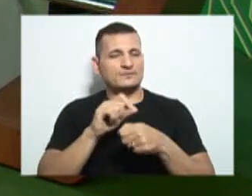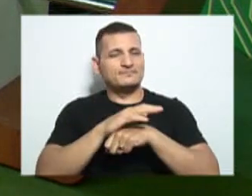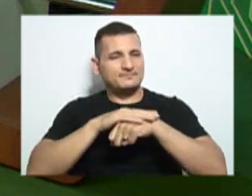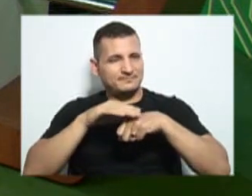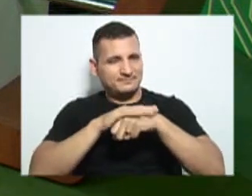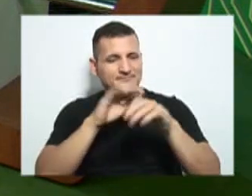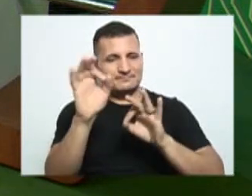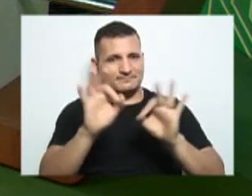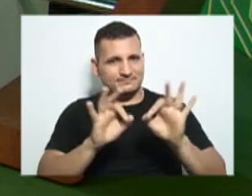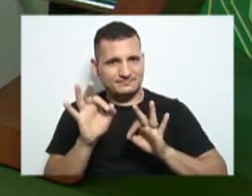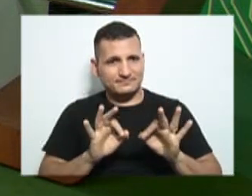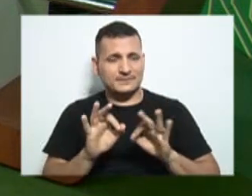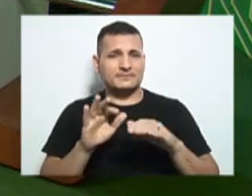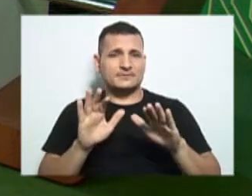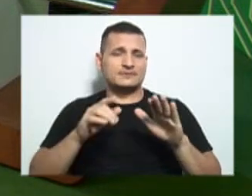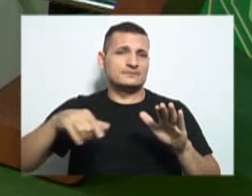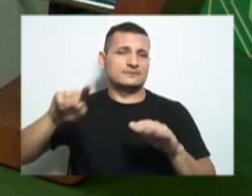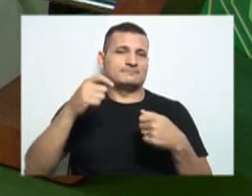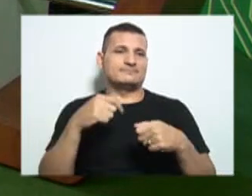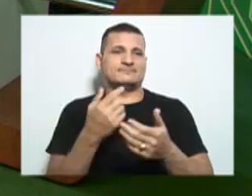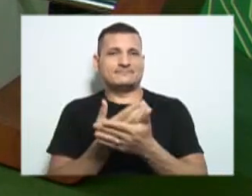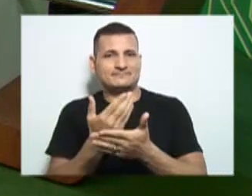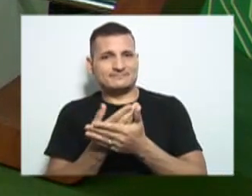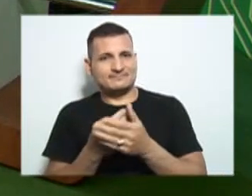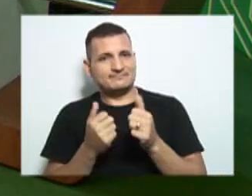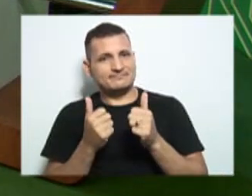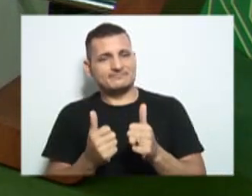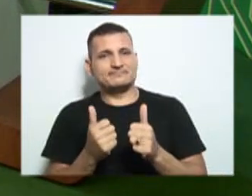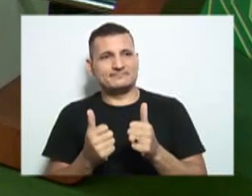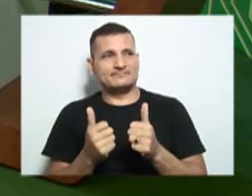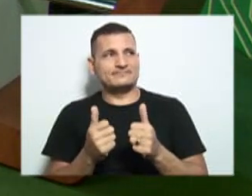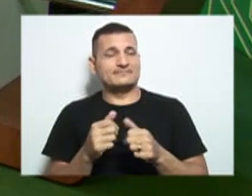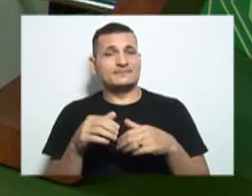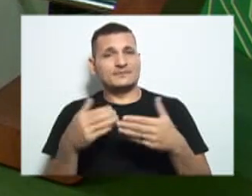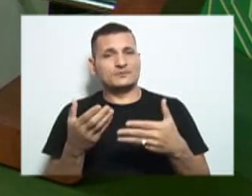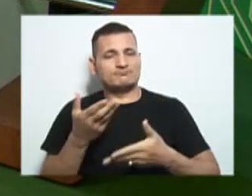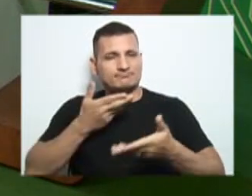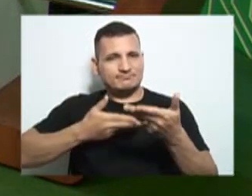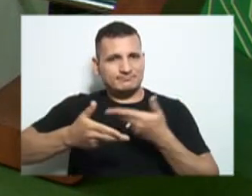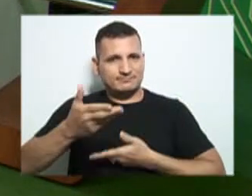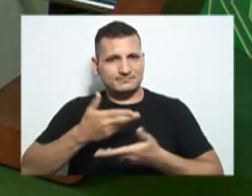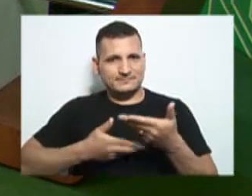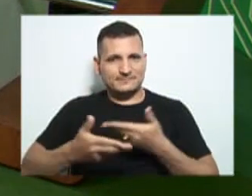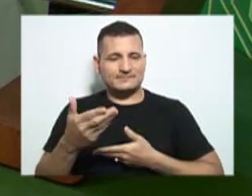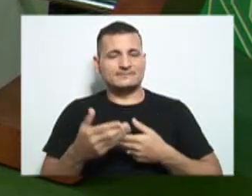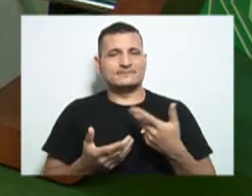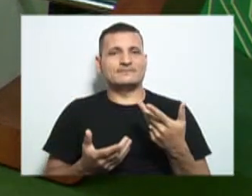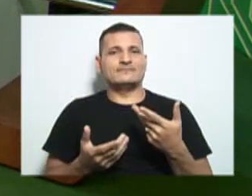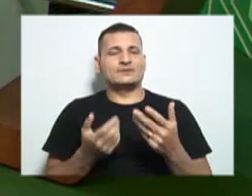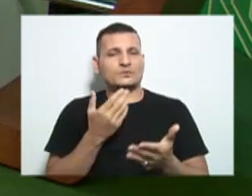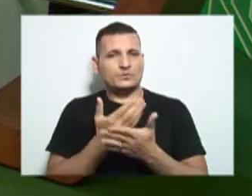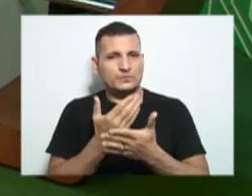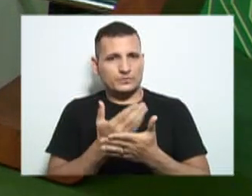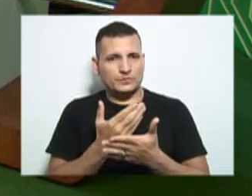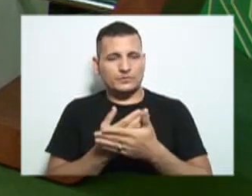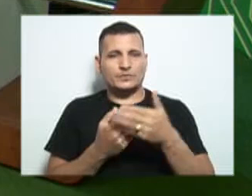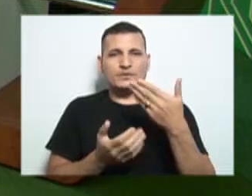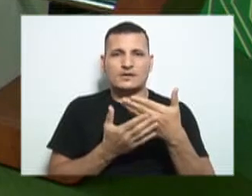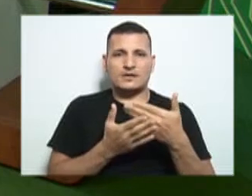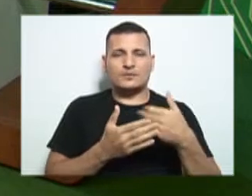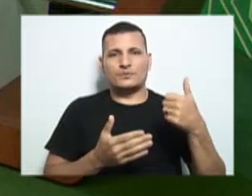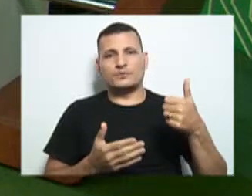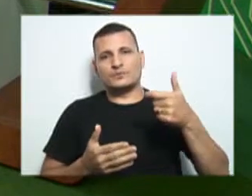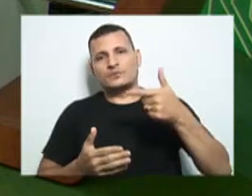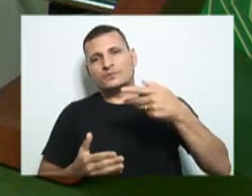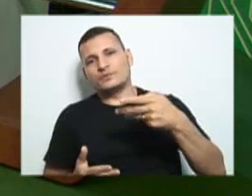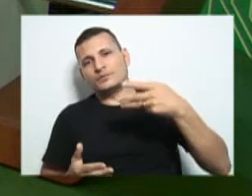vocês, tá bom? Mas vocês precisam estudar, tá bom? Então, participem conosco, estudem as aulas 1, 2,